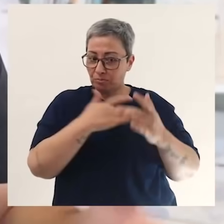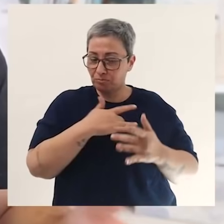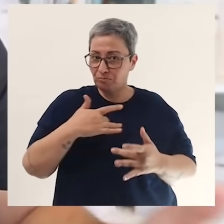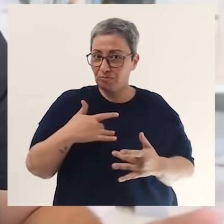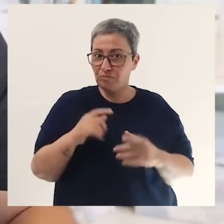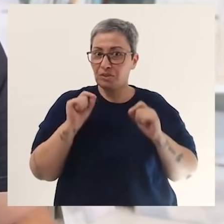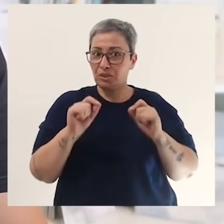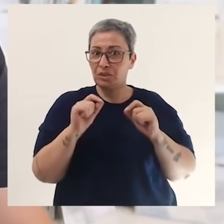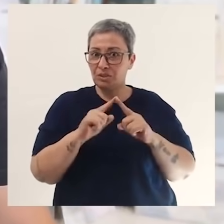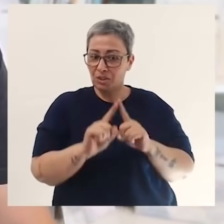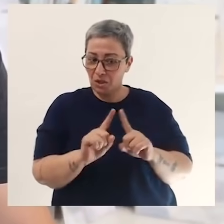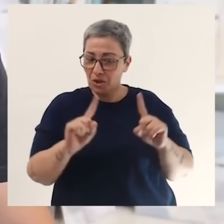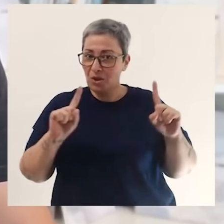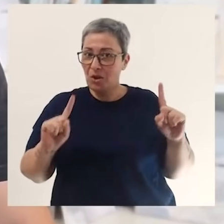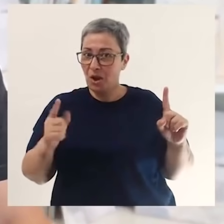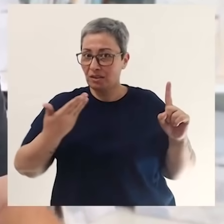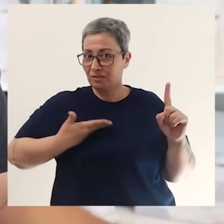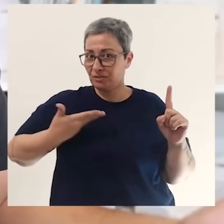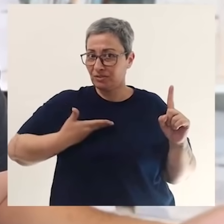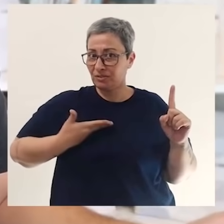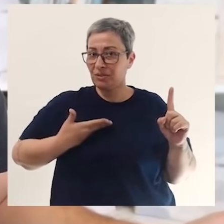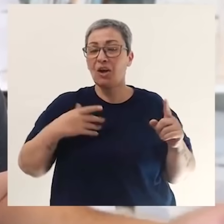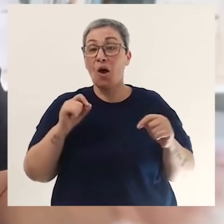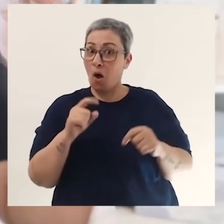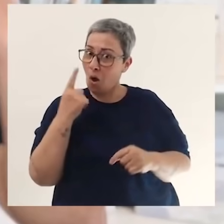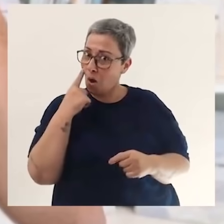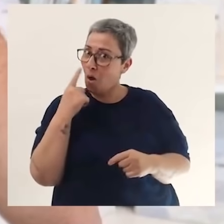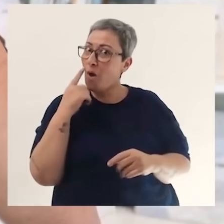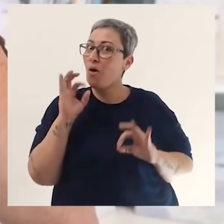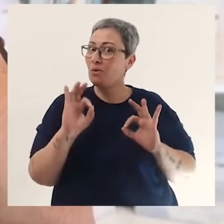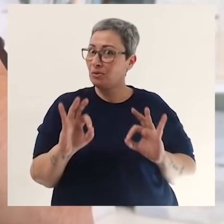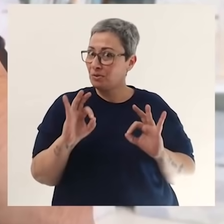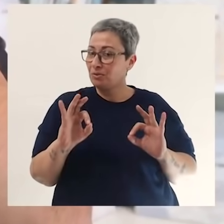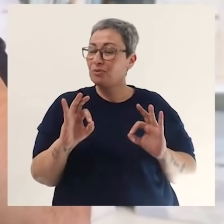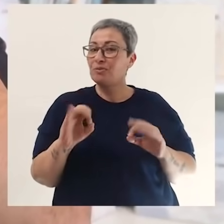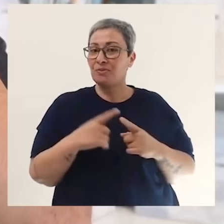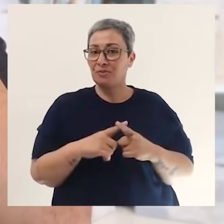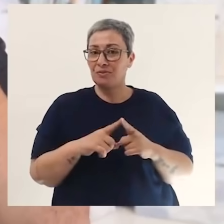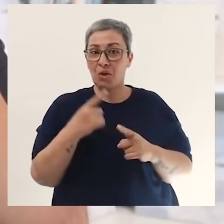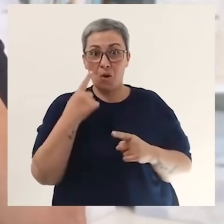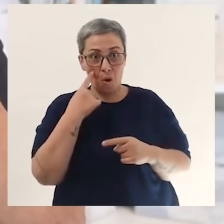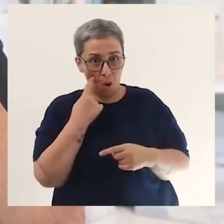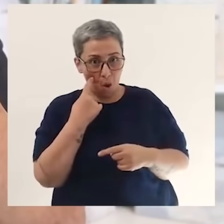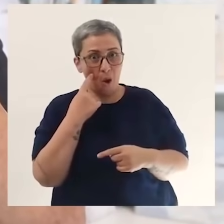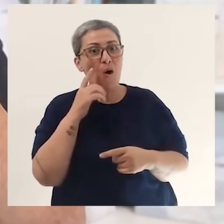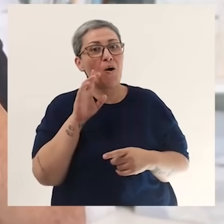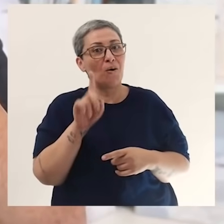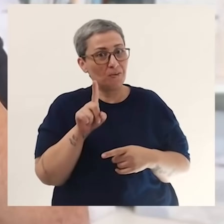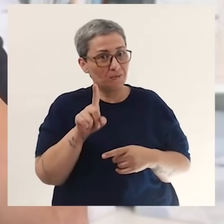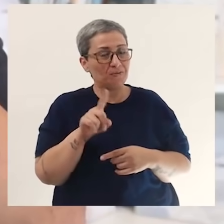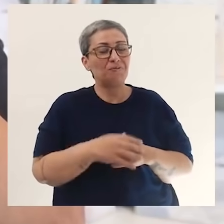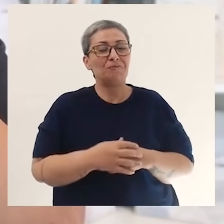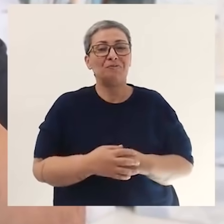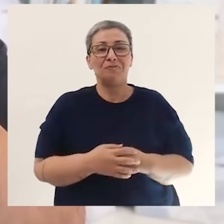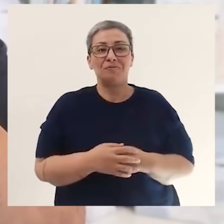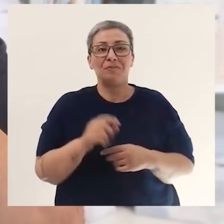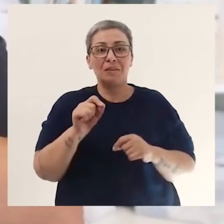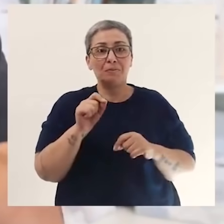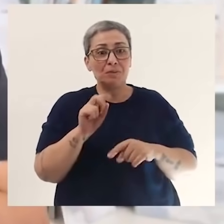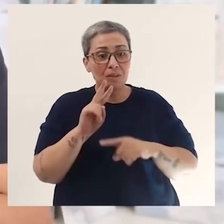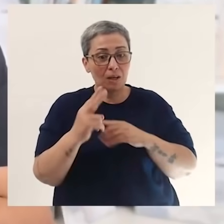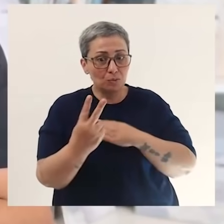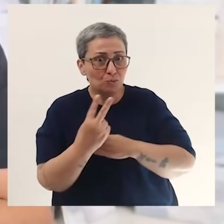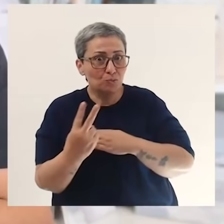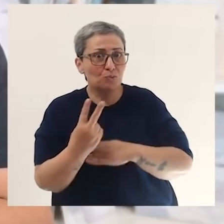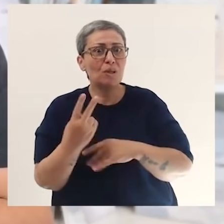dando o distanciamento do coleguinha? Olha lá, hein? Ó, tô de olho em vocês, hein? Tem que se cuidar aí para